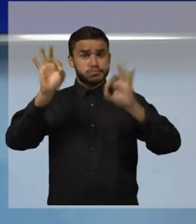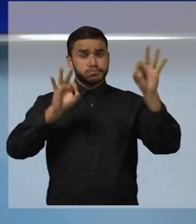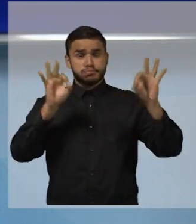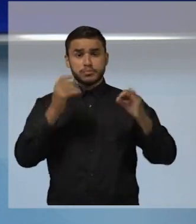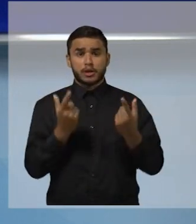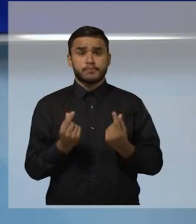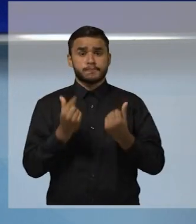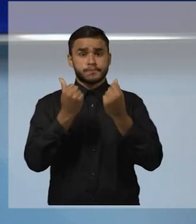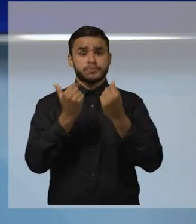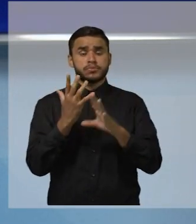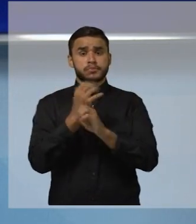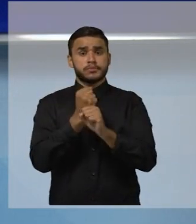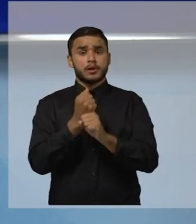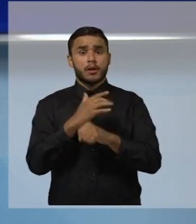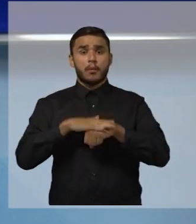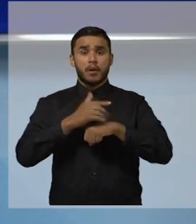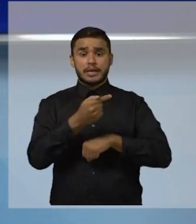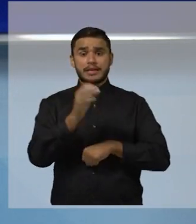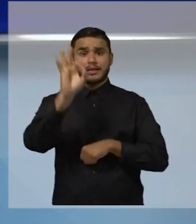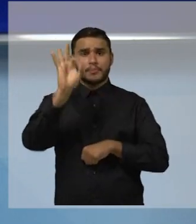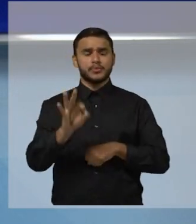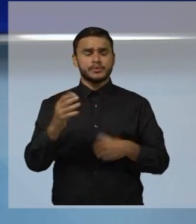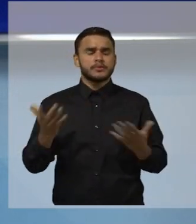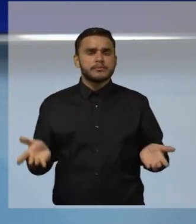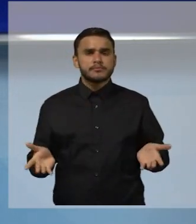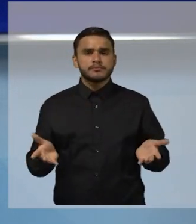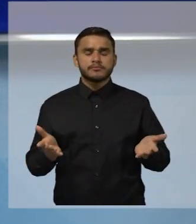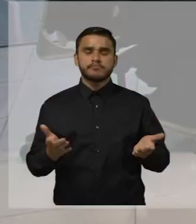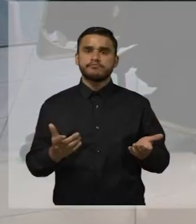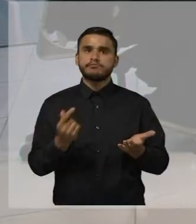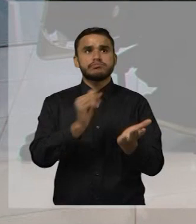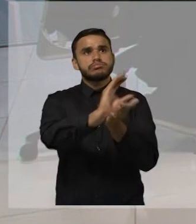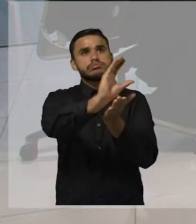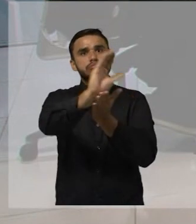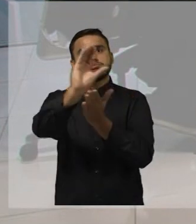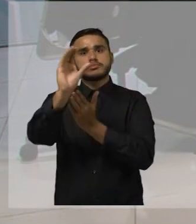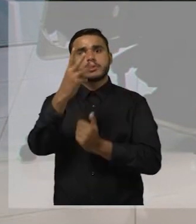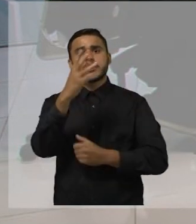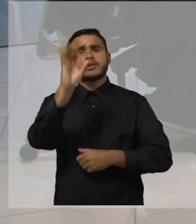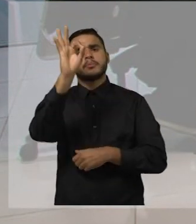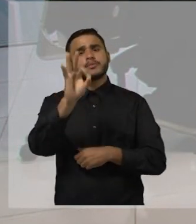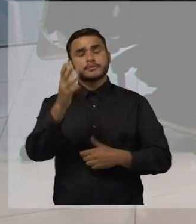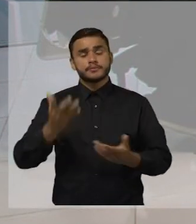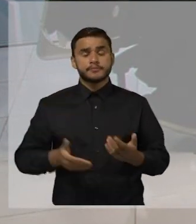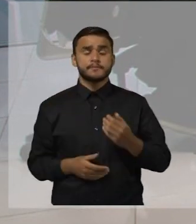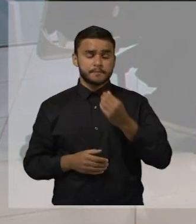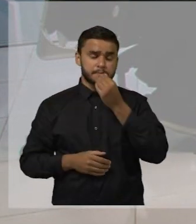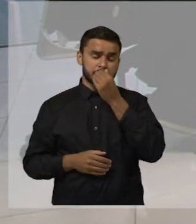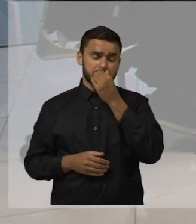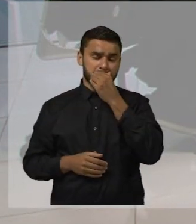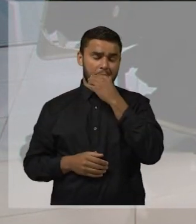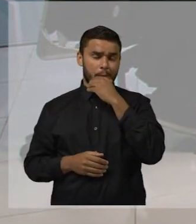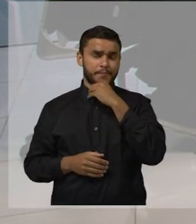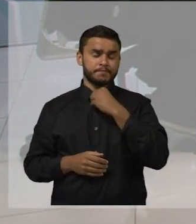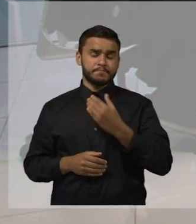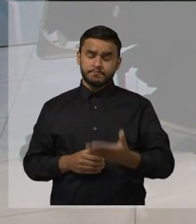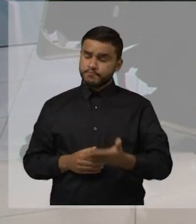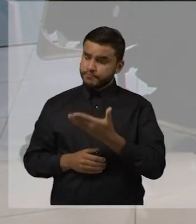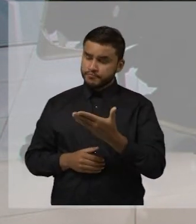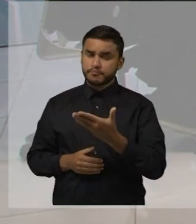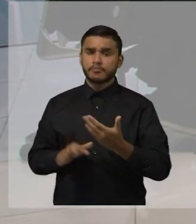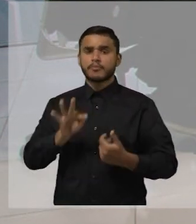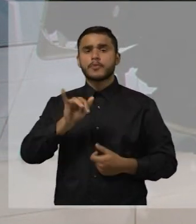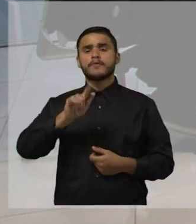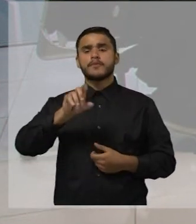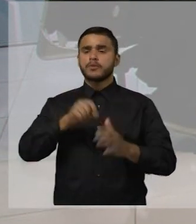marco jurídico da organização do Estado, que dirá os meios financeiros, né, que são também muito escassos. E